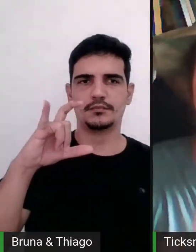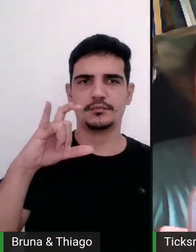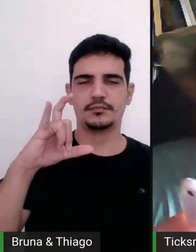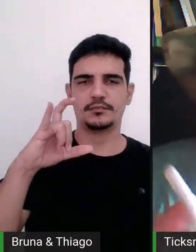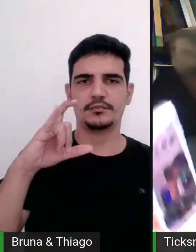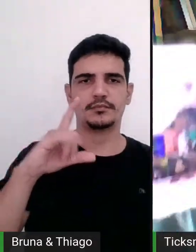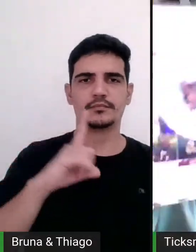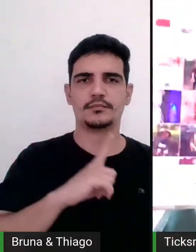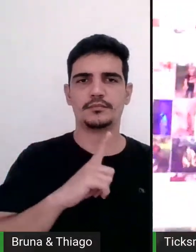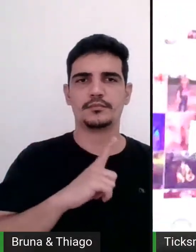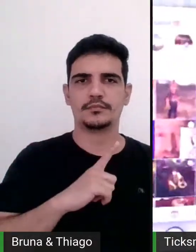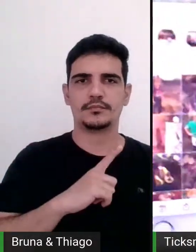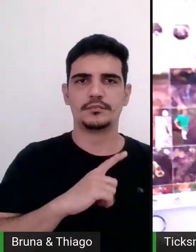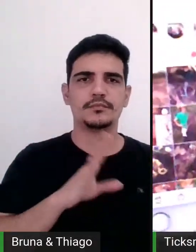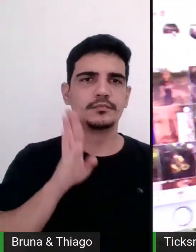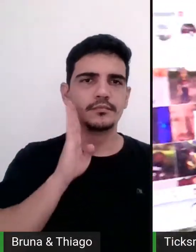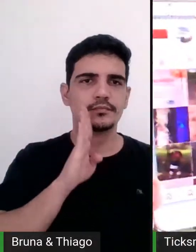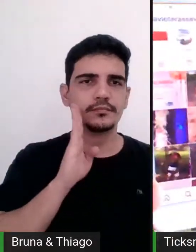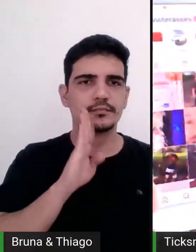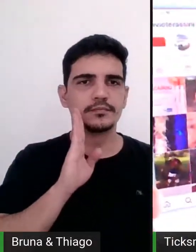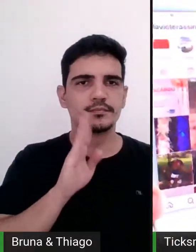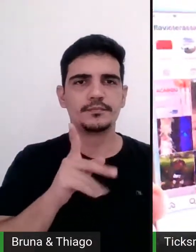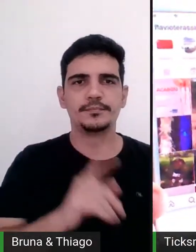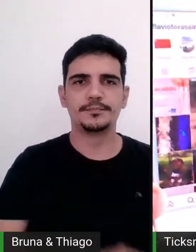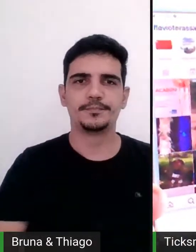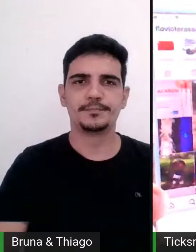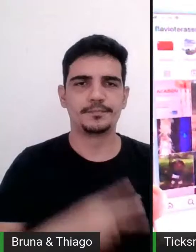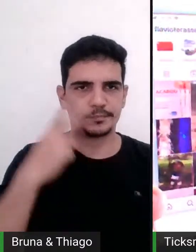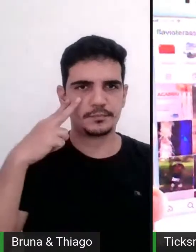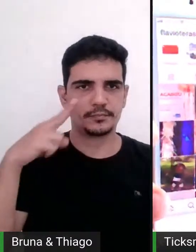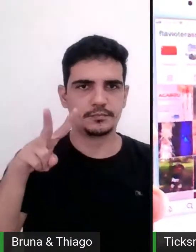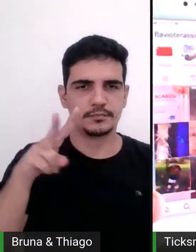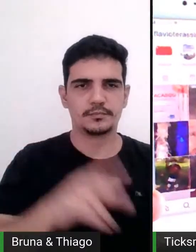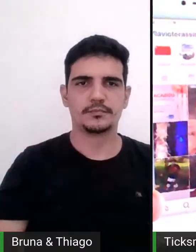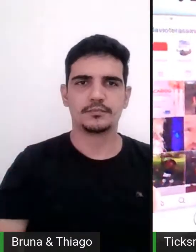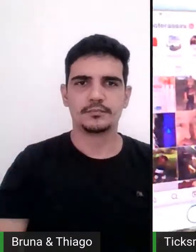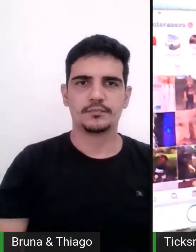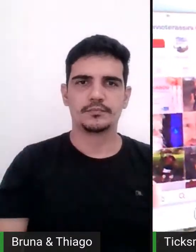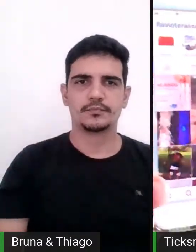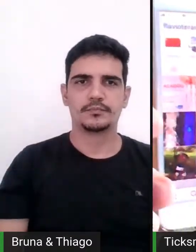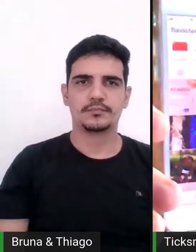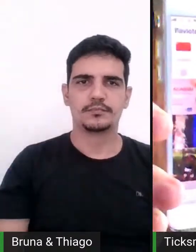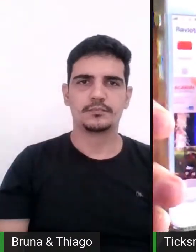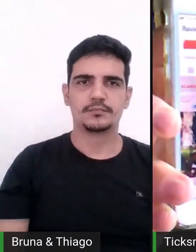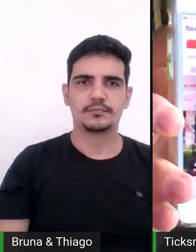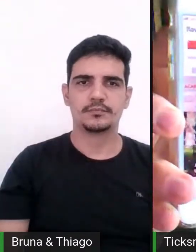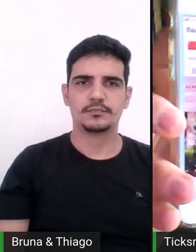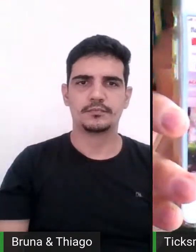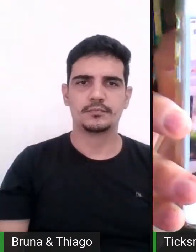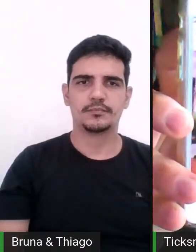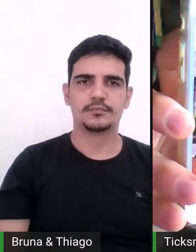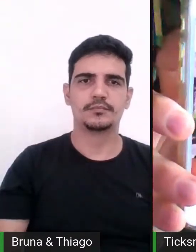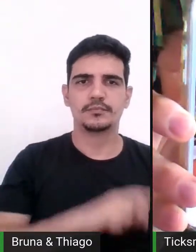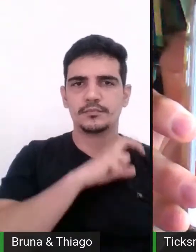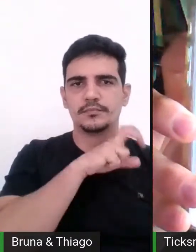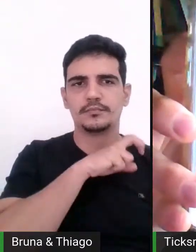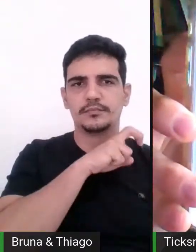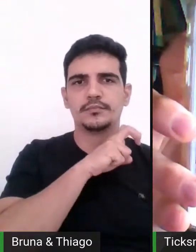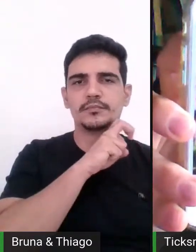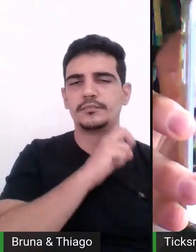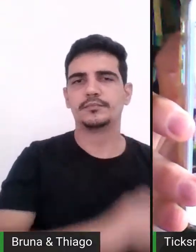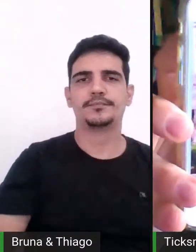Inclusive, tem umas coisas bem legais aí, ó. Esse aqui é o meu Instagram, minha filhinha. Ó, aqui, ó, tem uma cobra que eu peguei